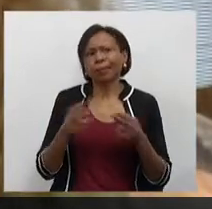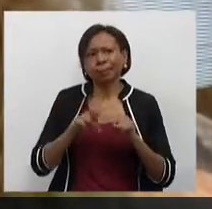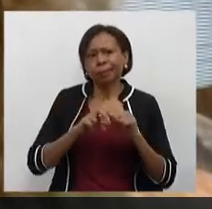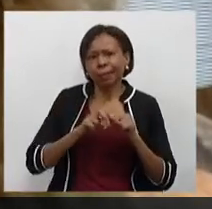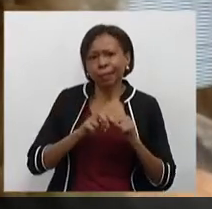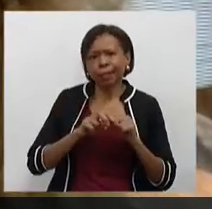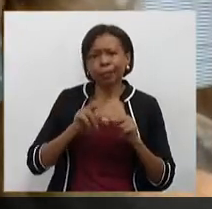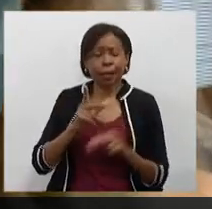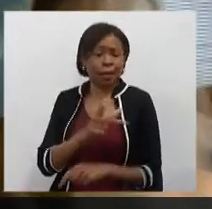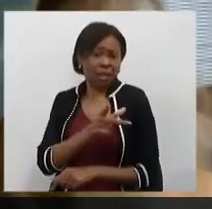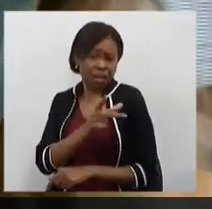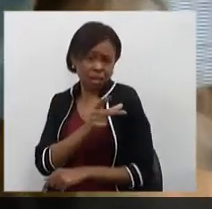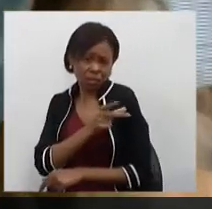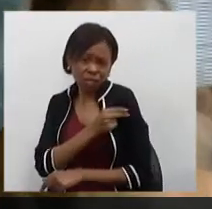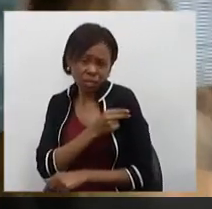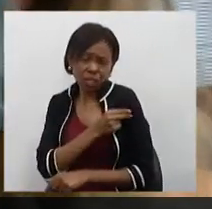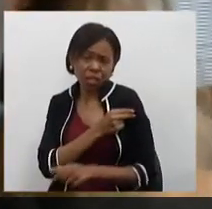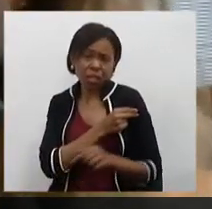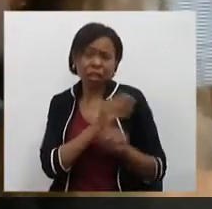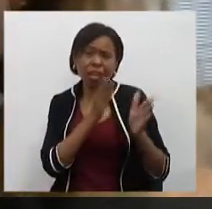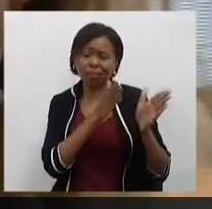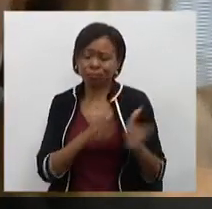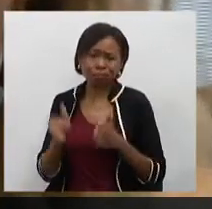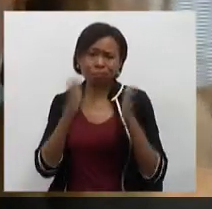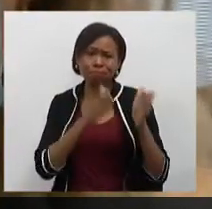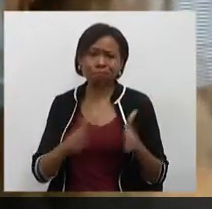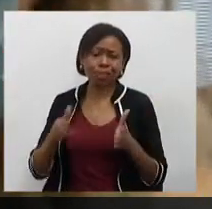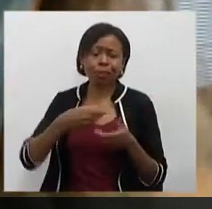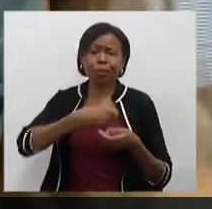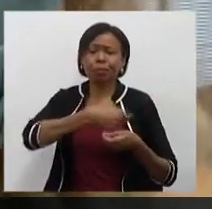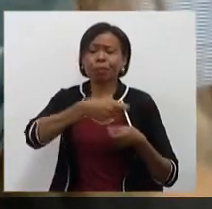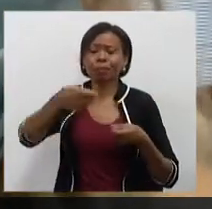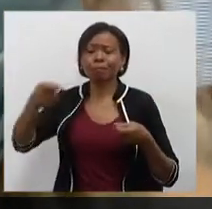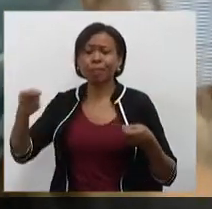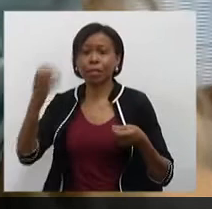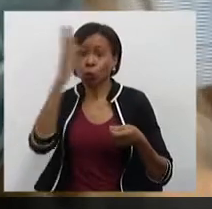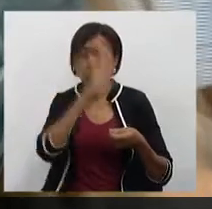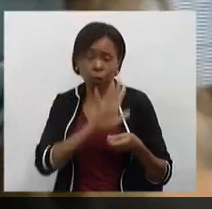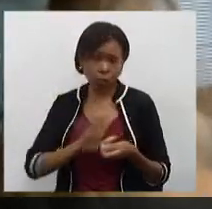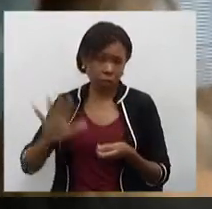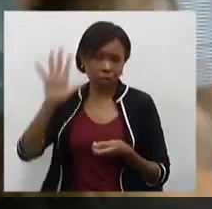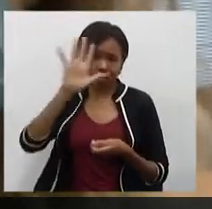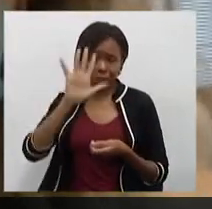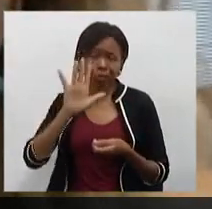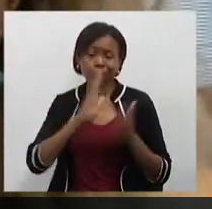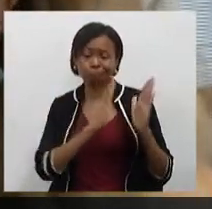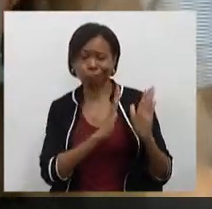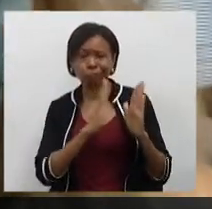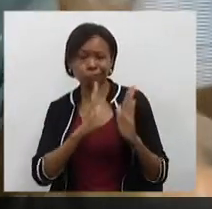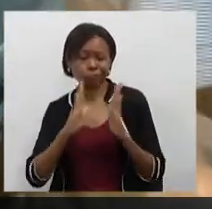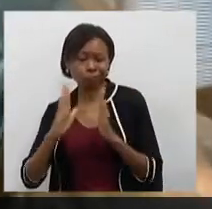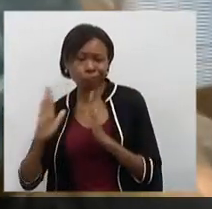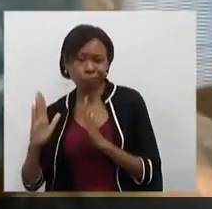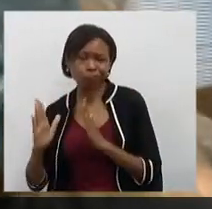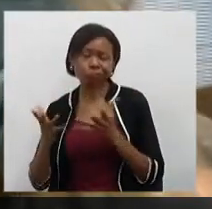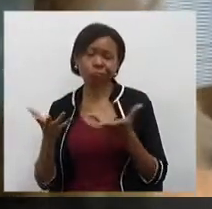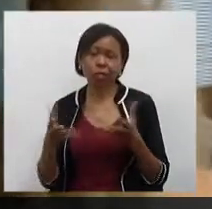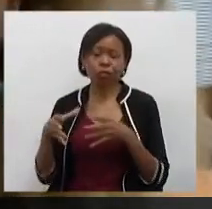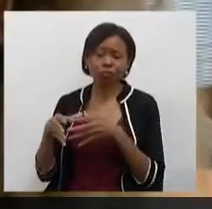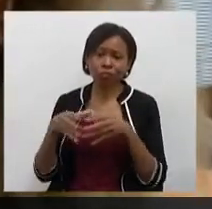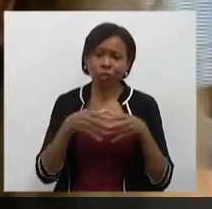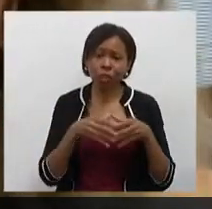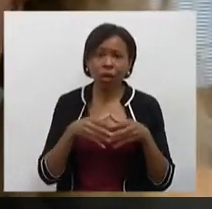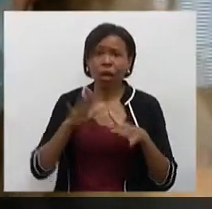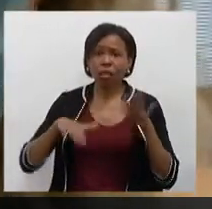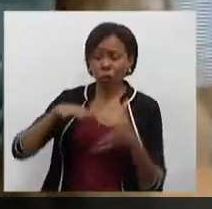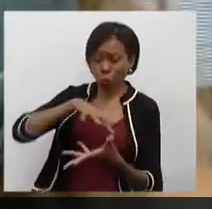os territórios dentro do Brasil, pode não existir uma ampla disponibilidade, então, das vacinas, né, no mercado